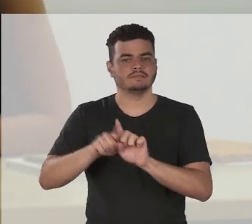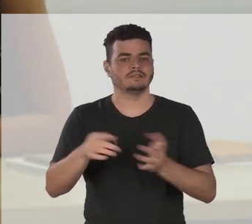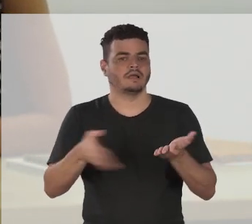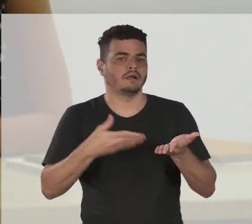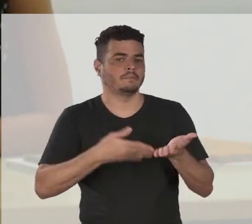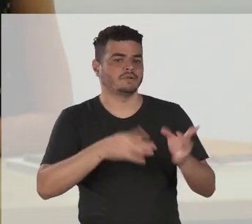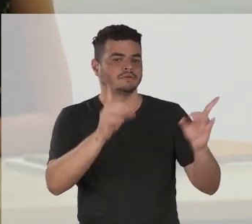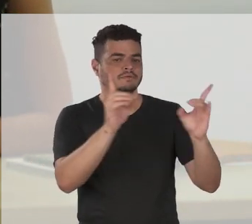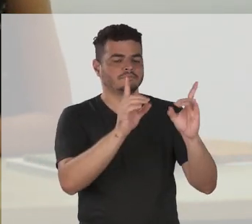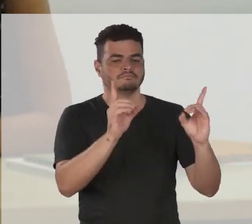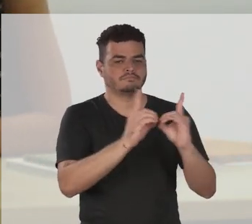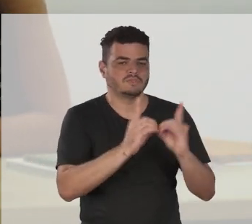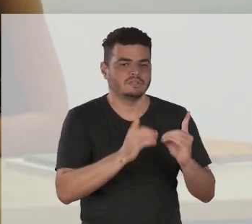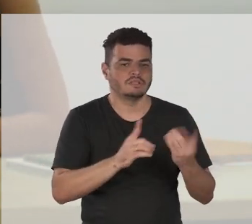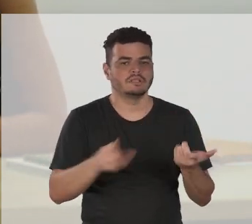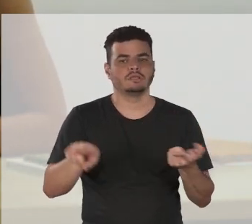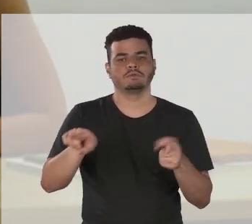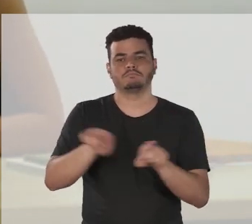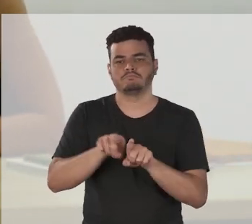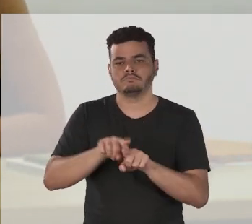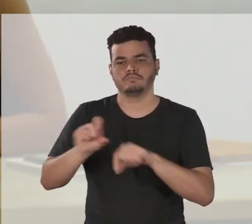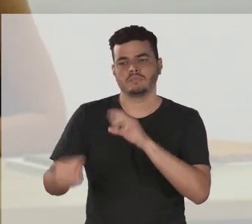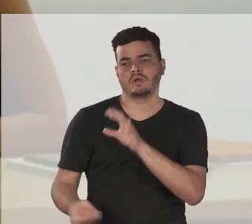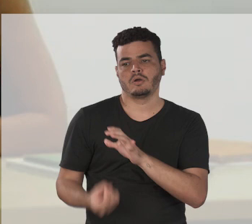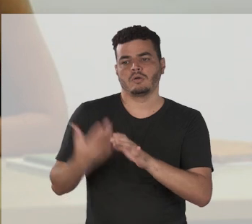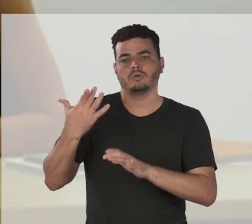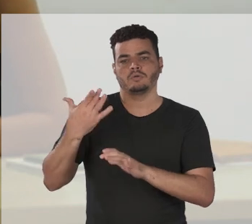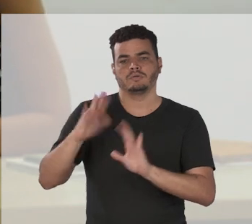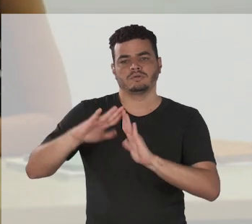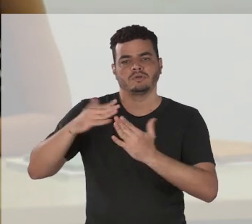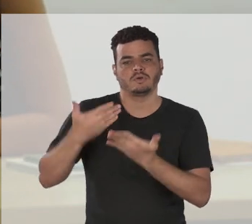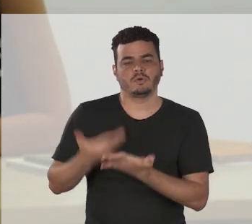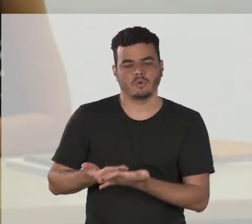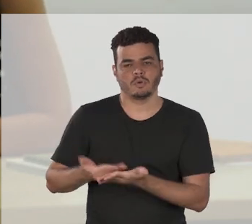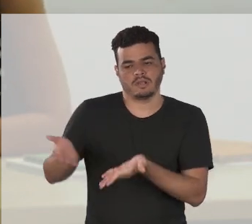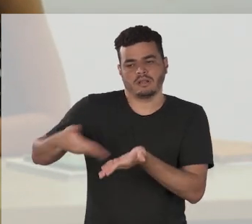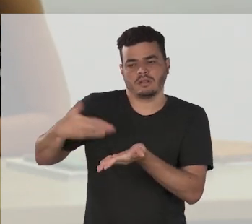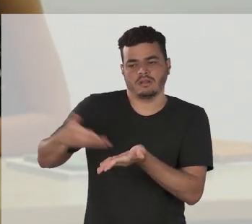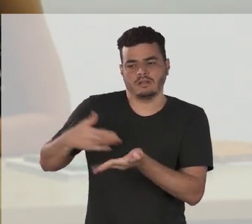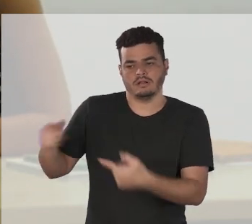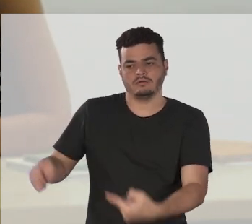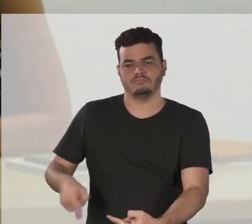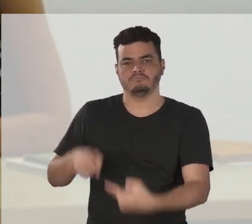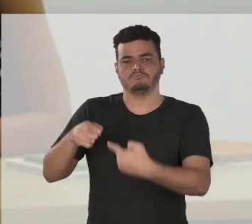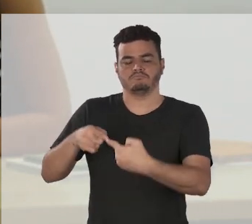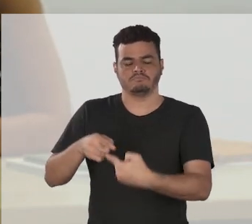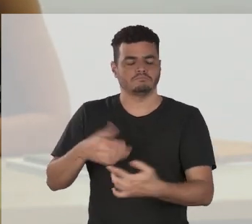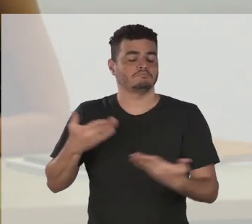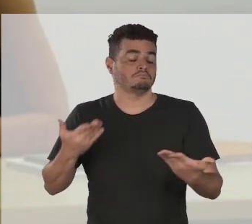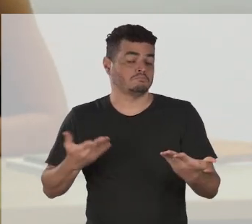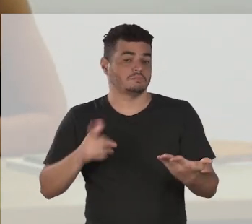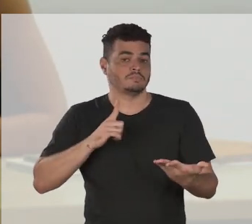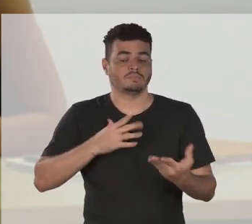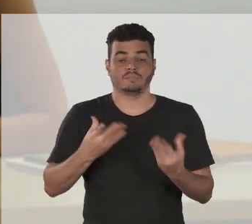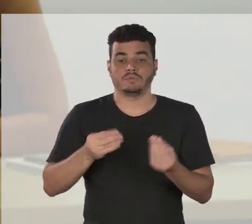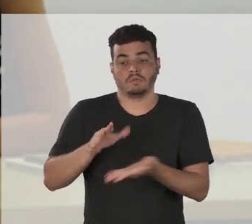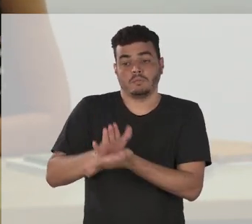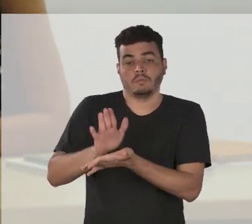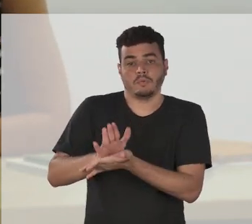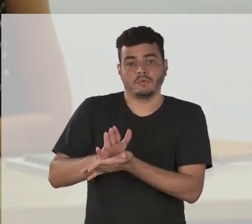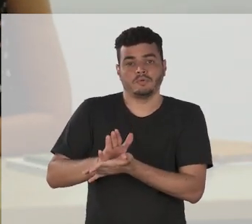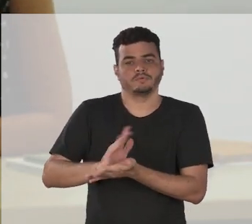livros didáticos, antologias escolares, coleções escolares, ou seja, produtos, gêneros